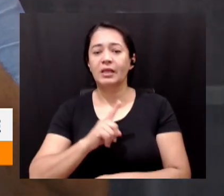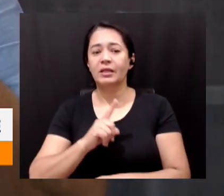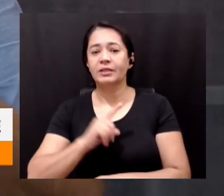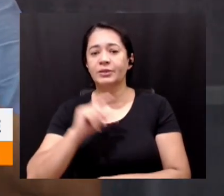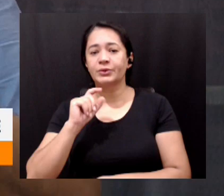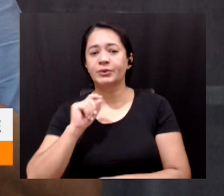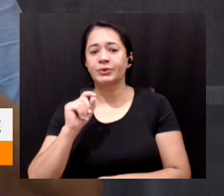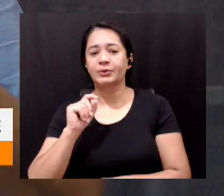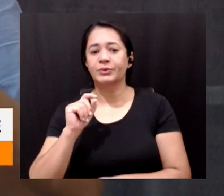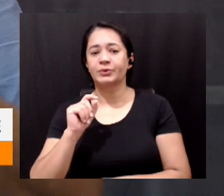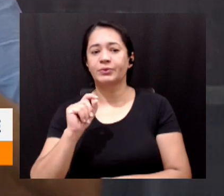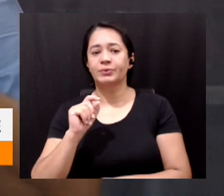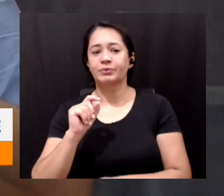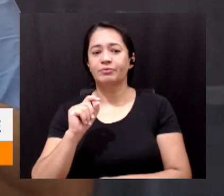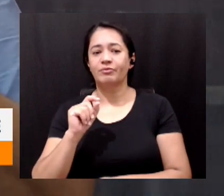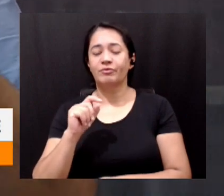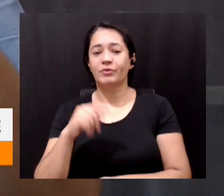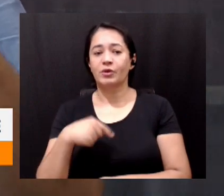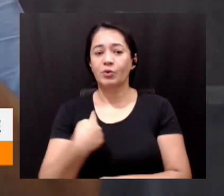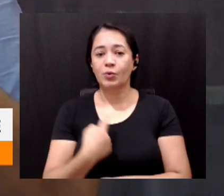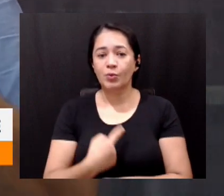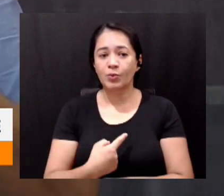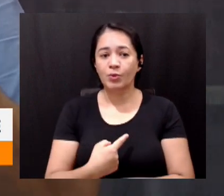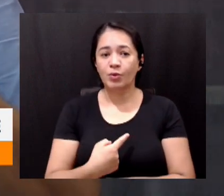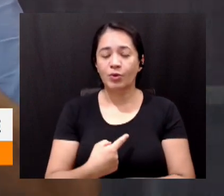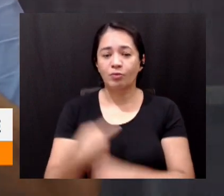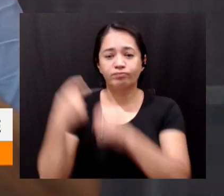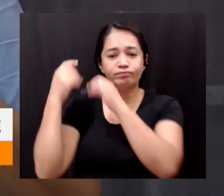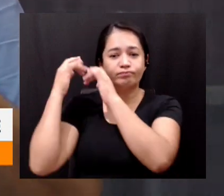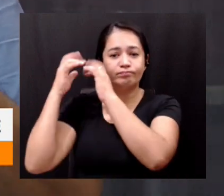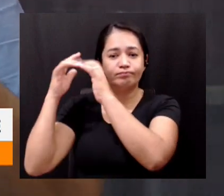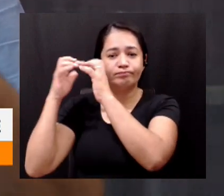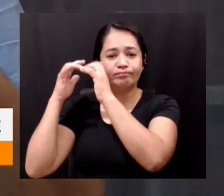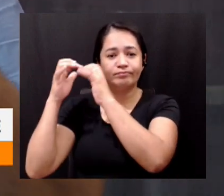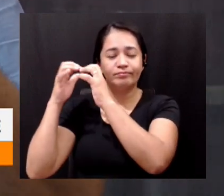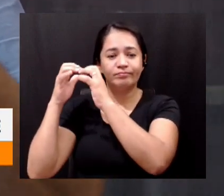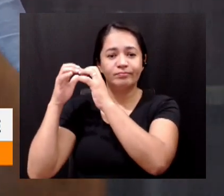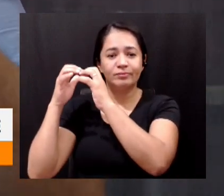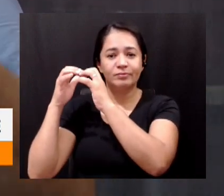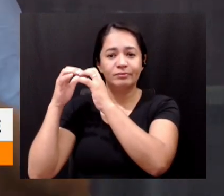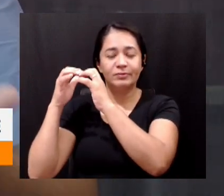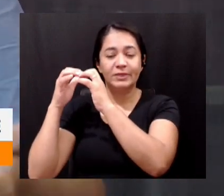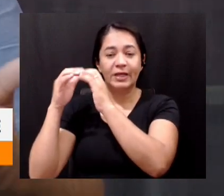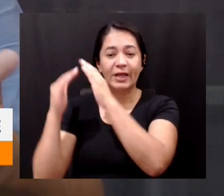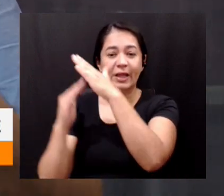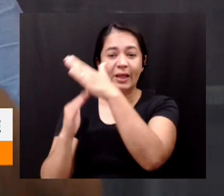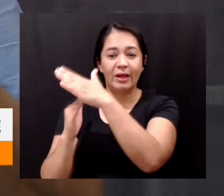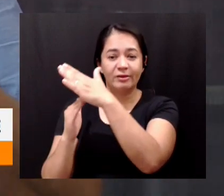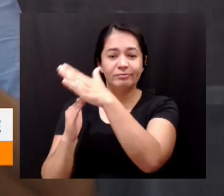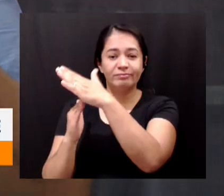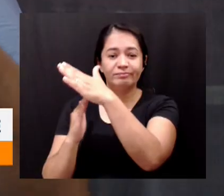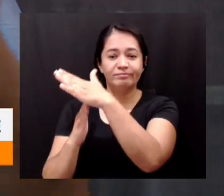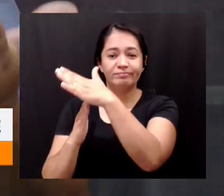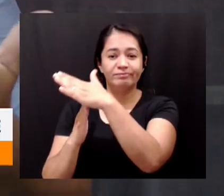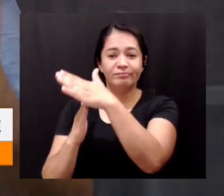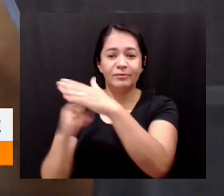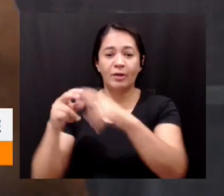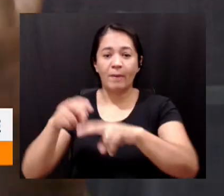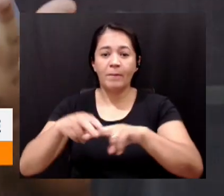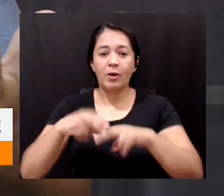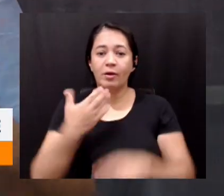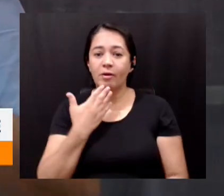que a nossa cognição, ela acaba meio limitada ali, né, por essa promessa também de um